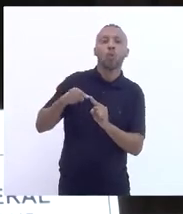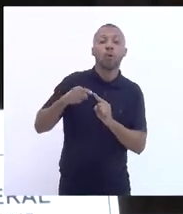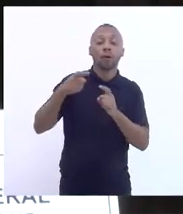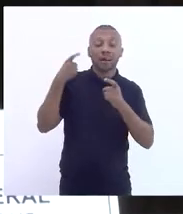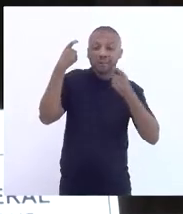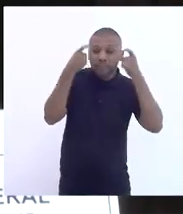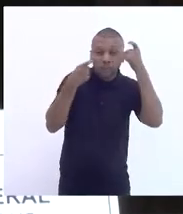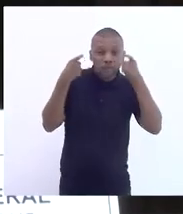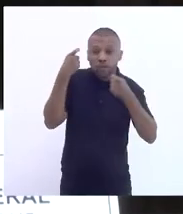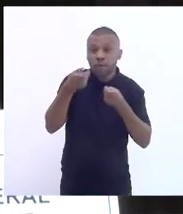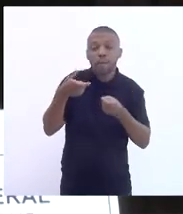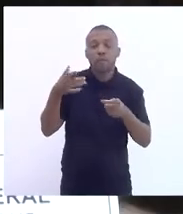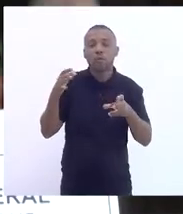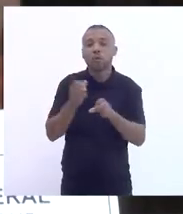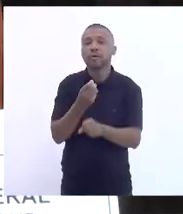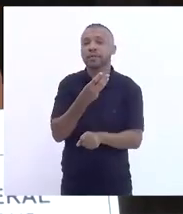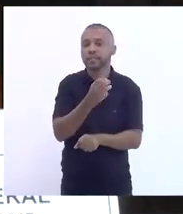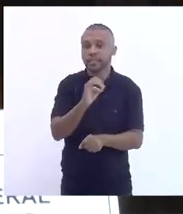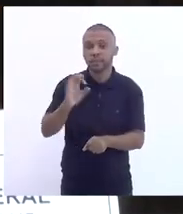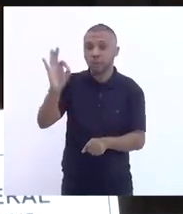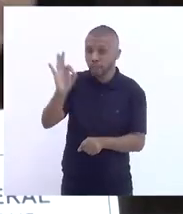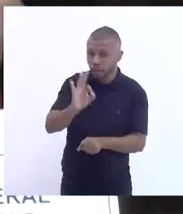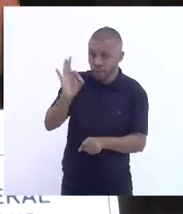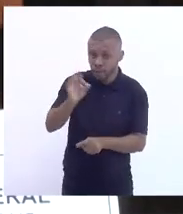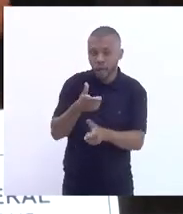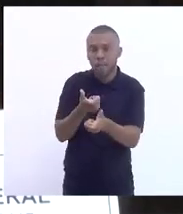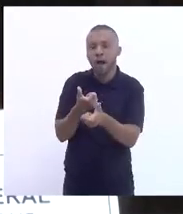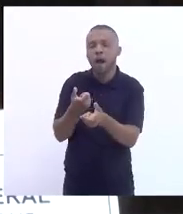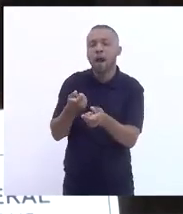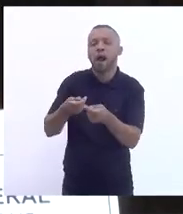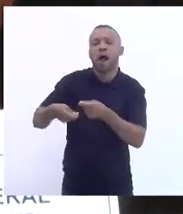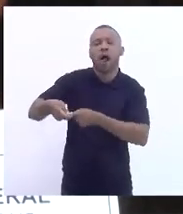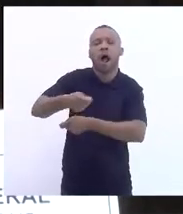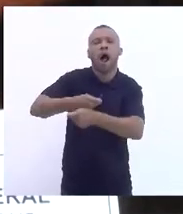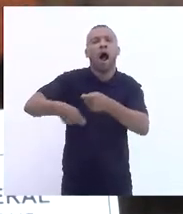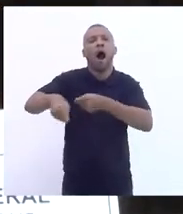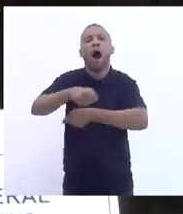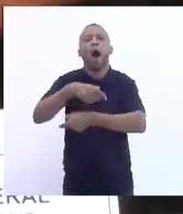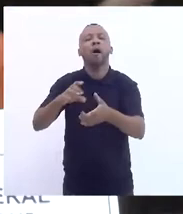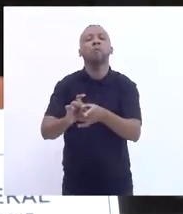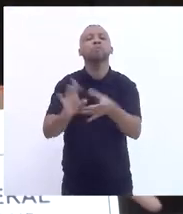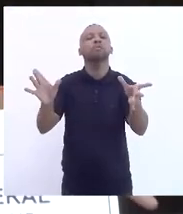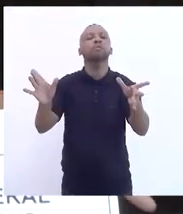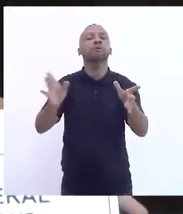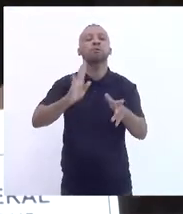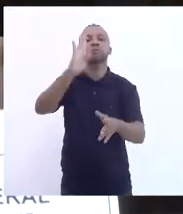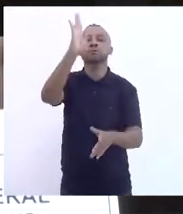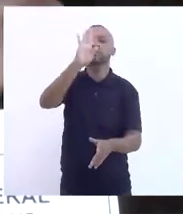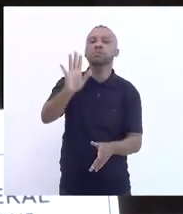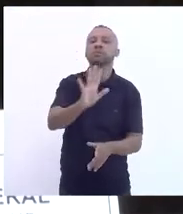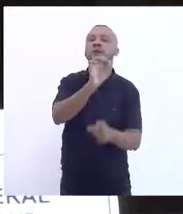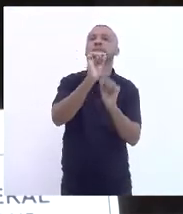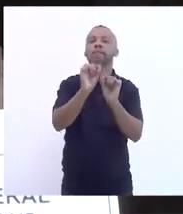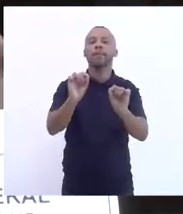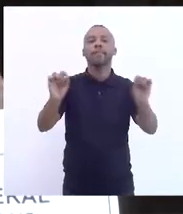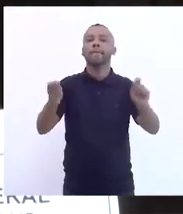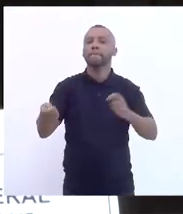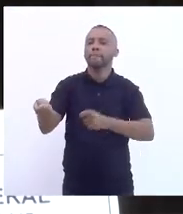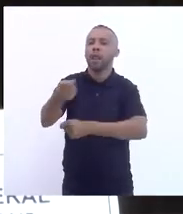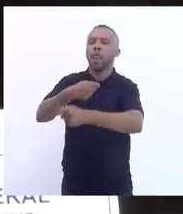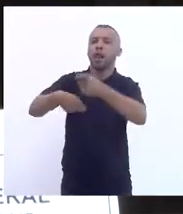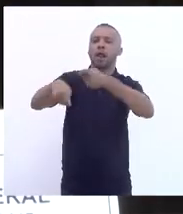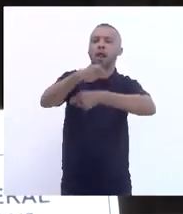foram mais de trezentos por cento de armas circulando por aí pelo pelo Brasil cresceu em